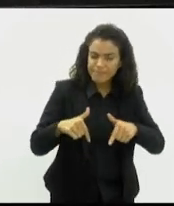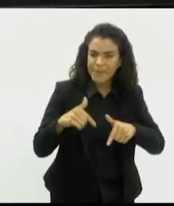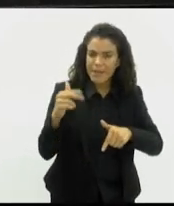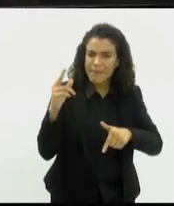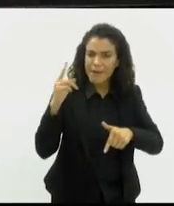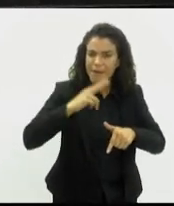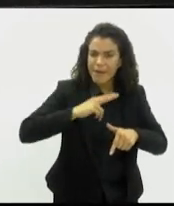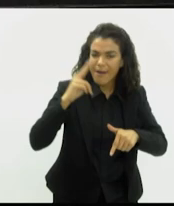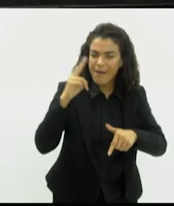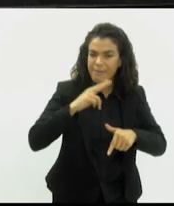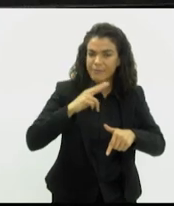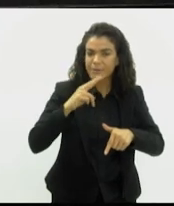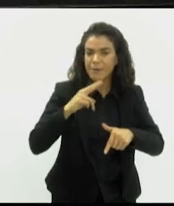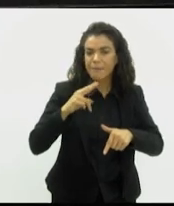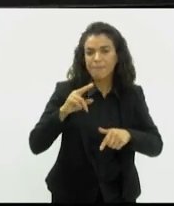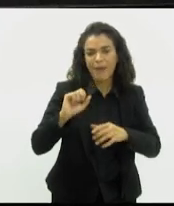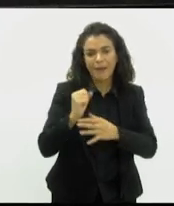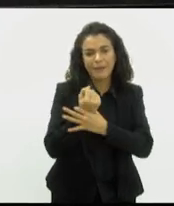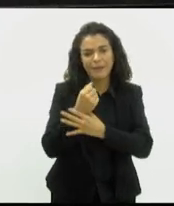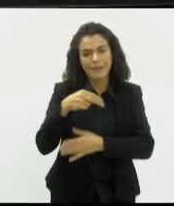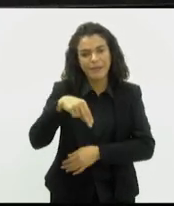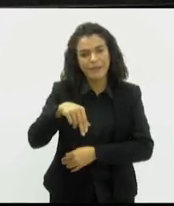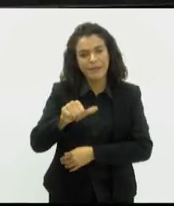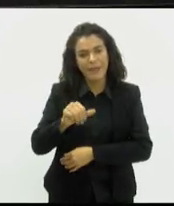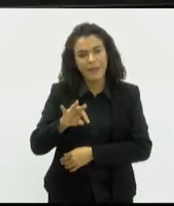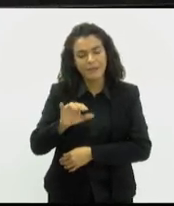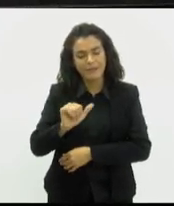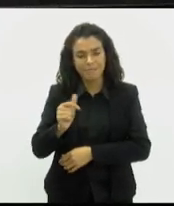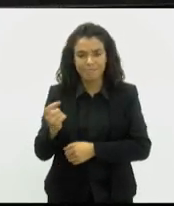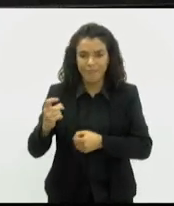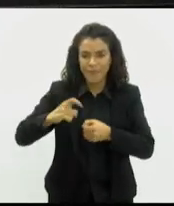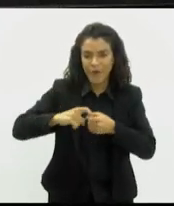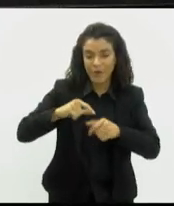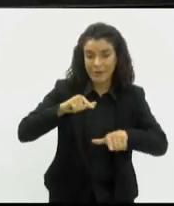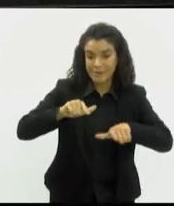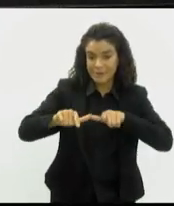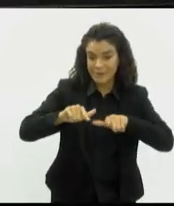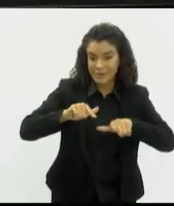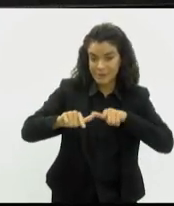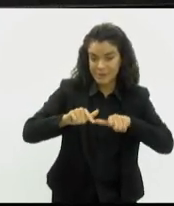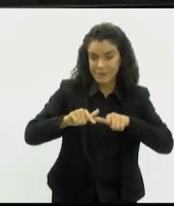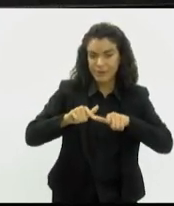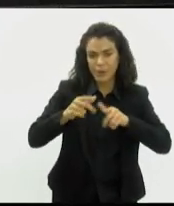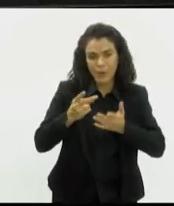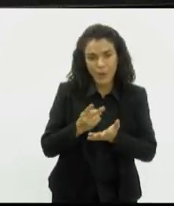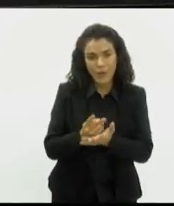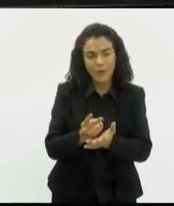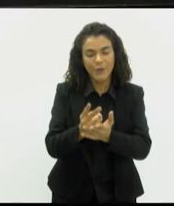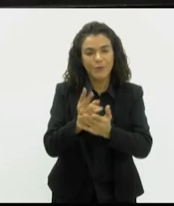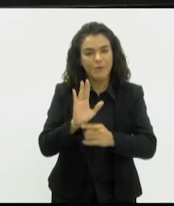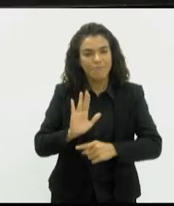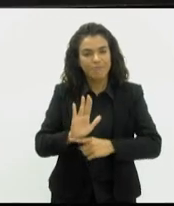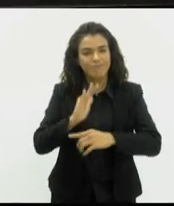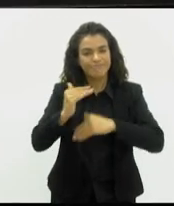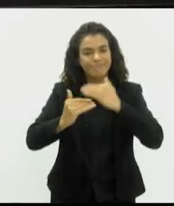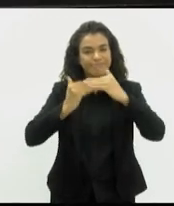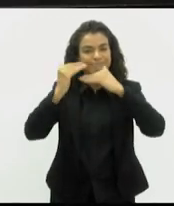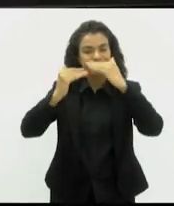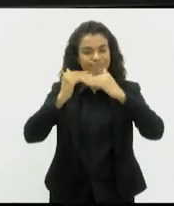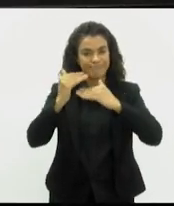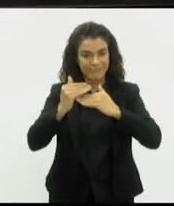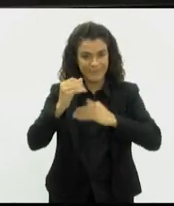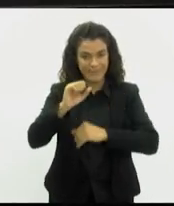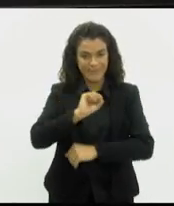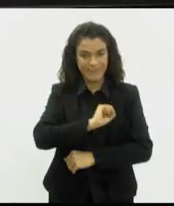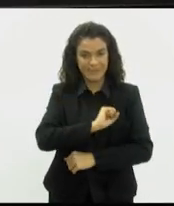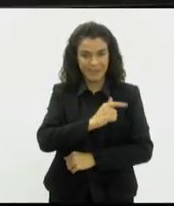para garantir que o NATA retome suas atividades e continue a desempenhar seu papel vital na formação dos jovens de São